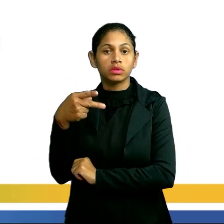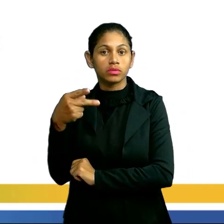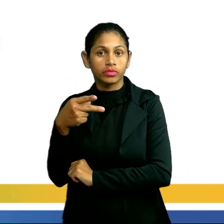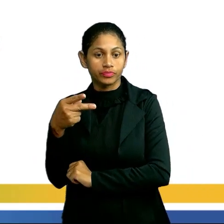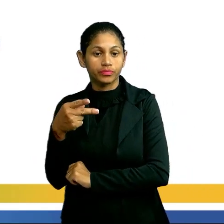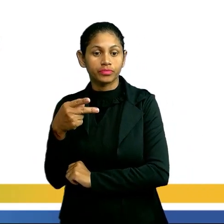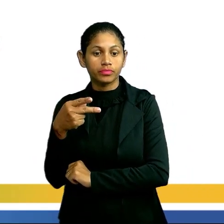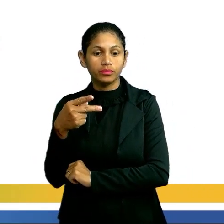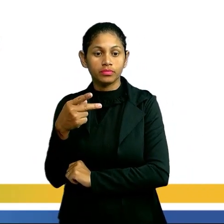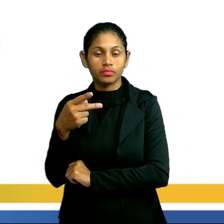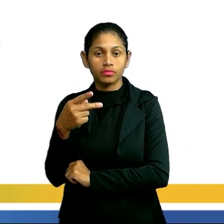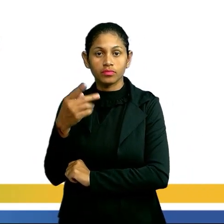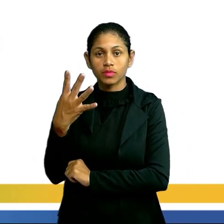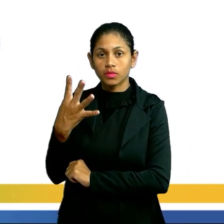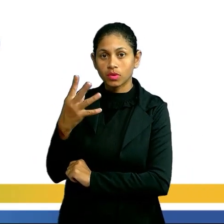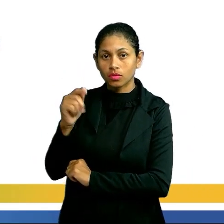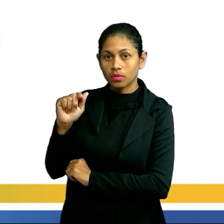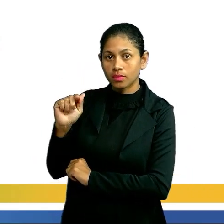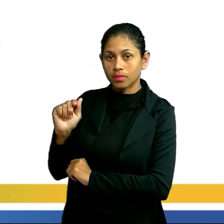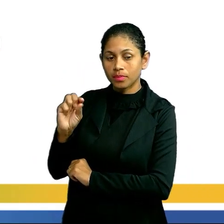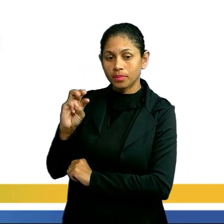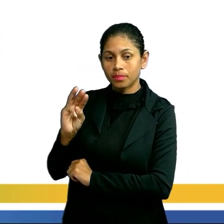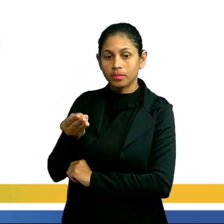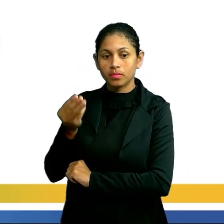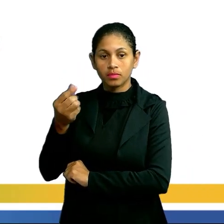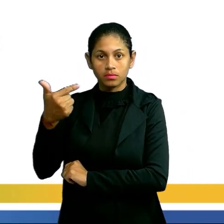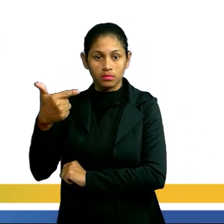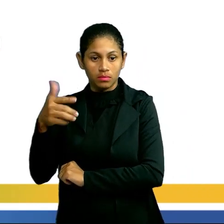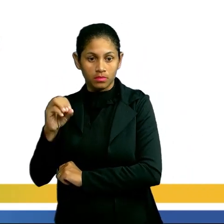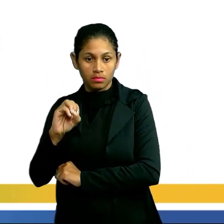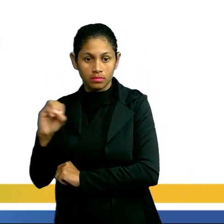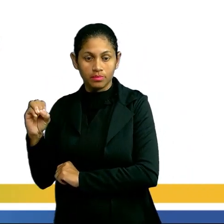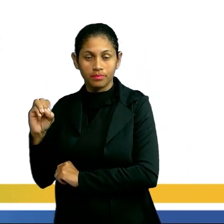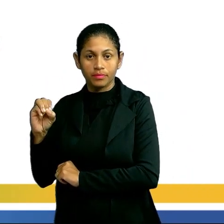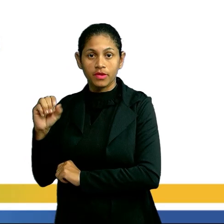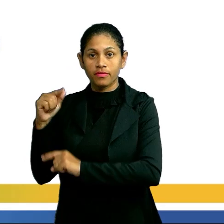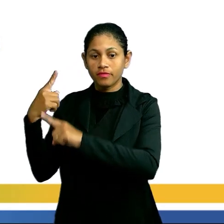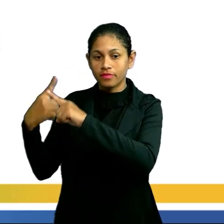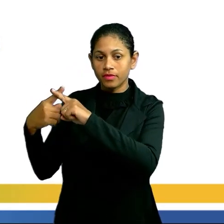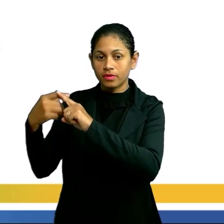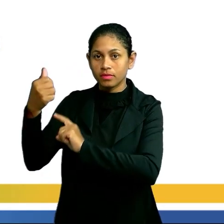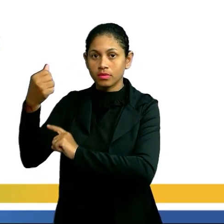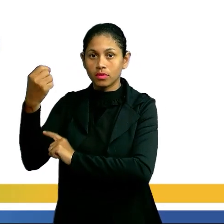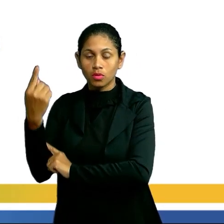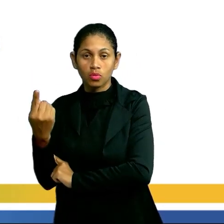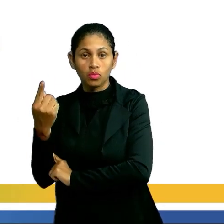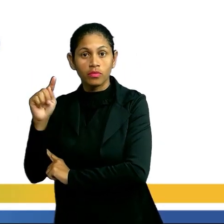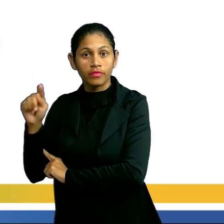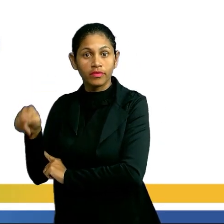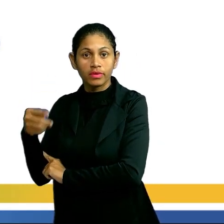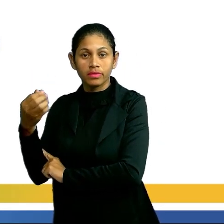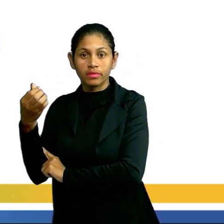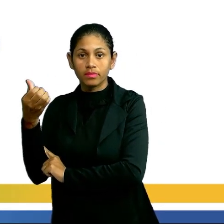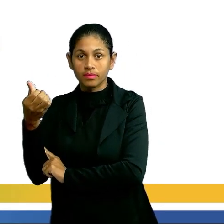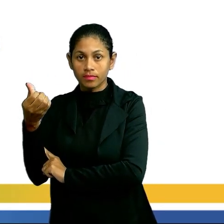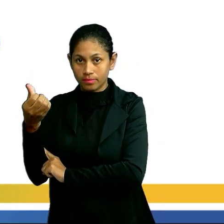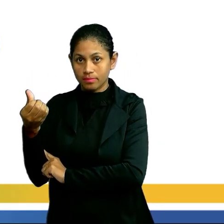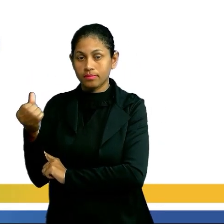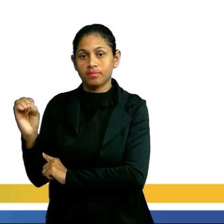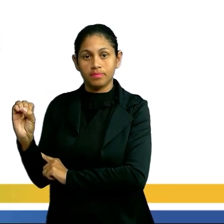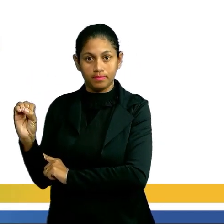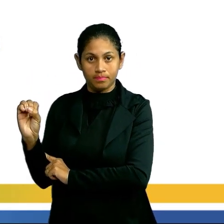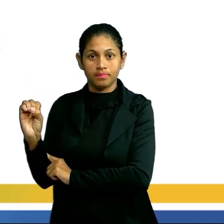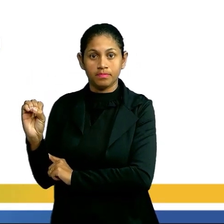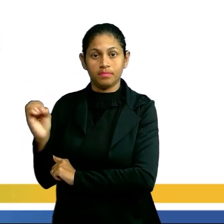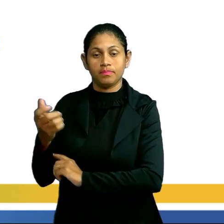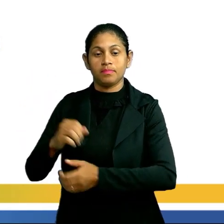calculado como sendo a variação de volume, que foi de 4.200 litros, vezes o preço que era submetido a esse valor,